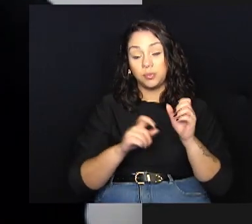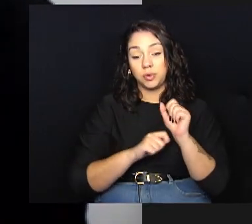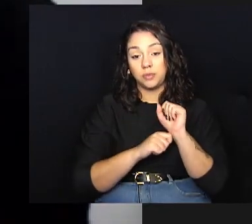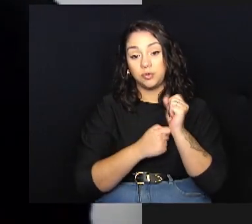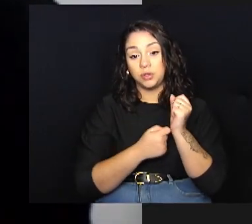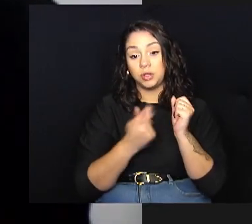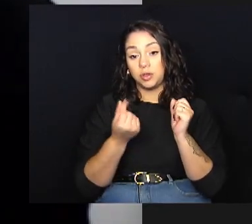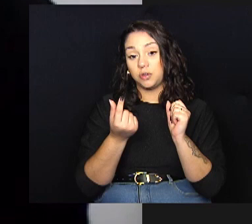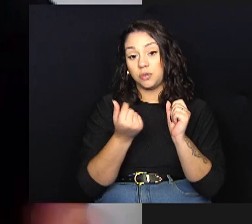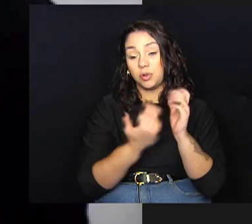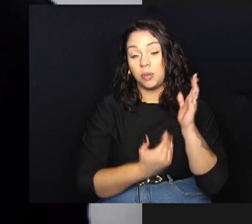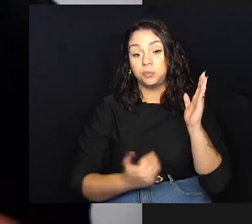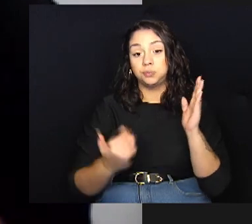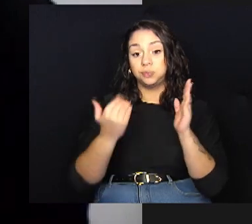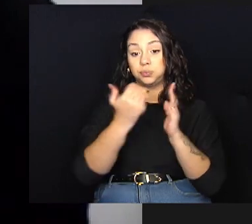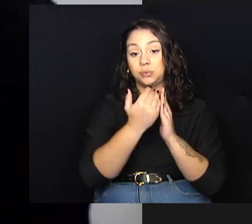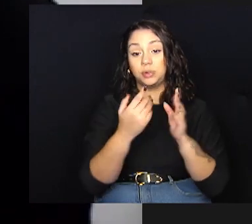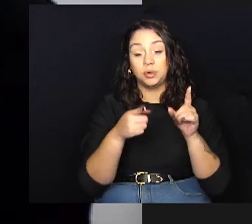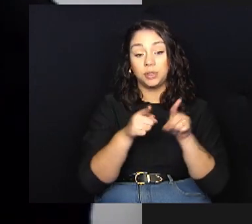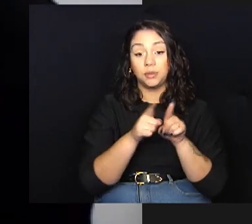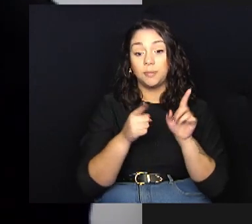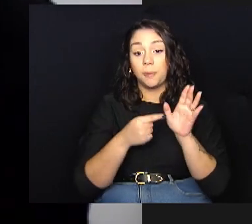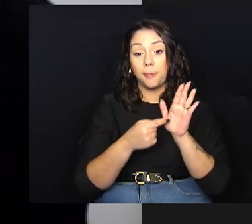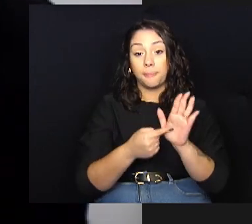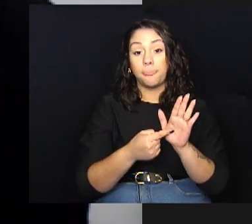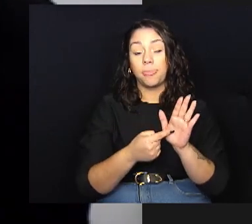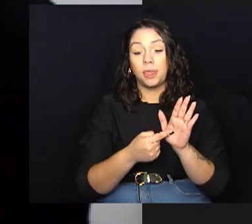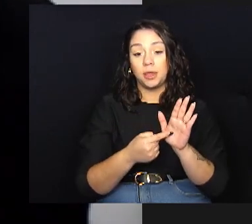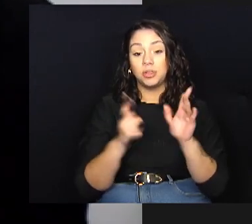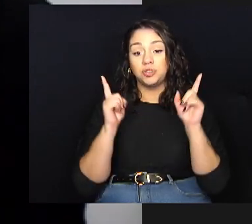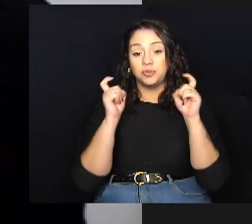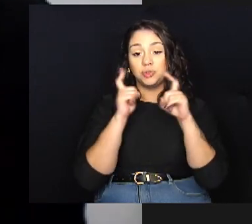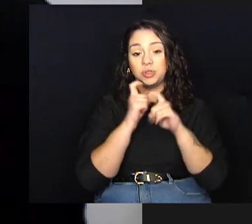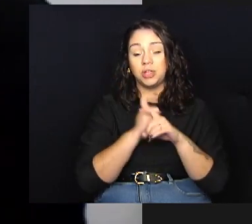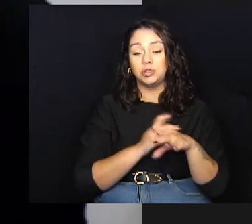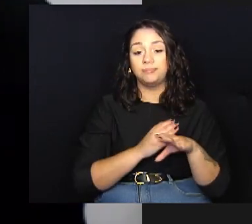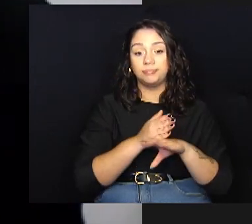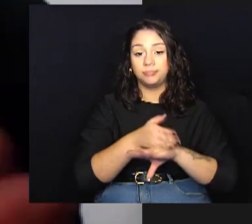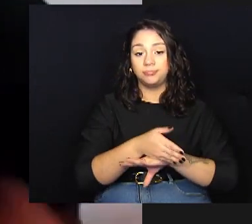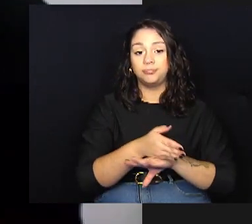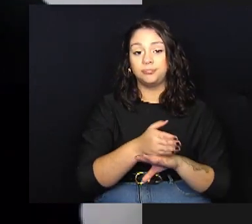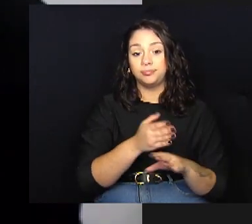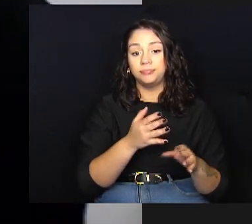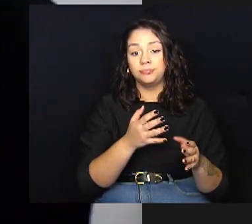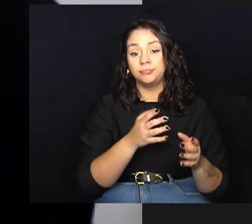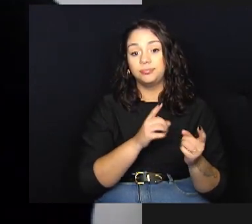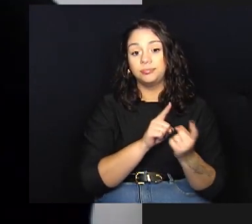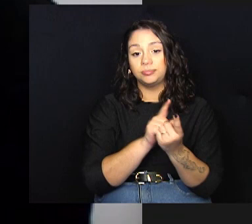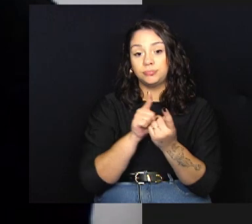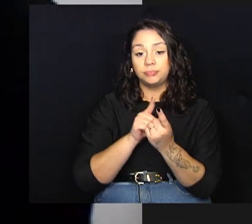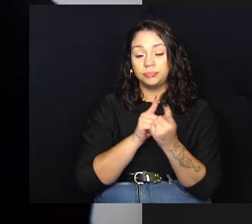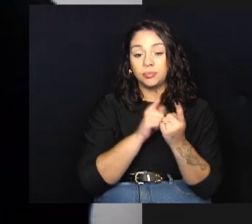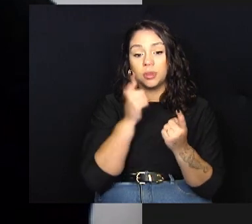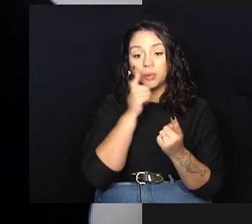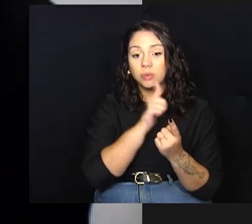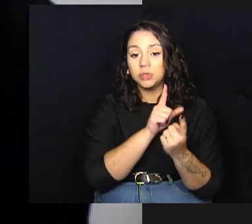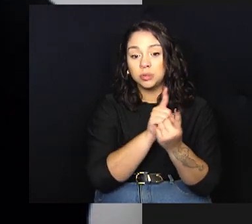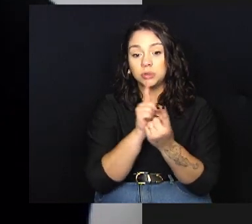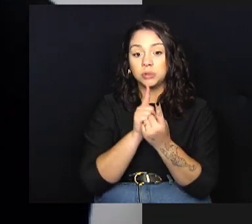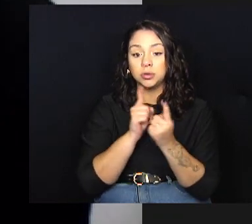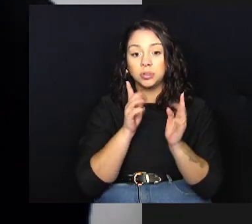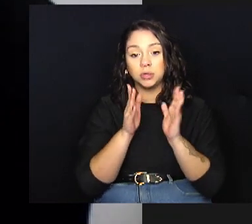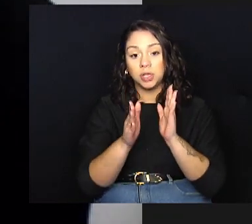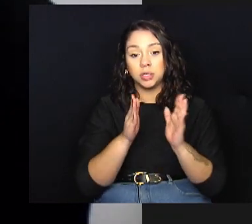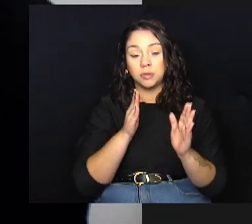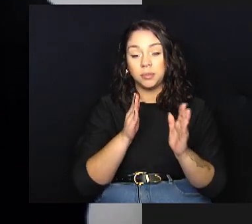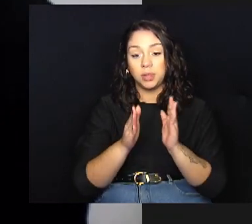alta renda e que também enfrentou em uma grande dificuldade é para ser totalmente atingido durante esse período